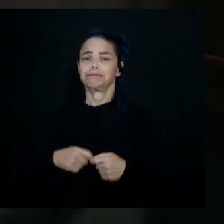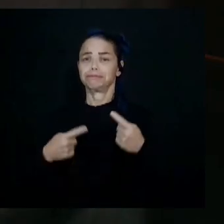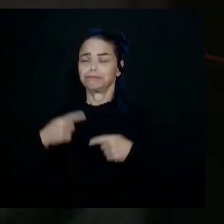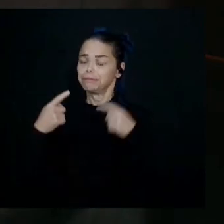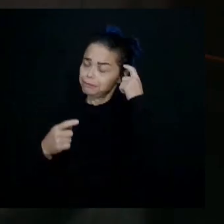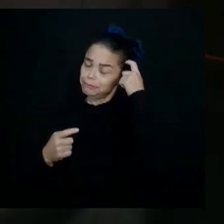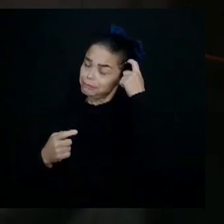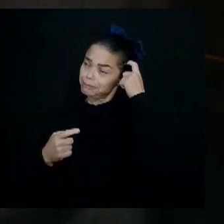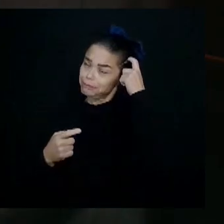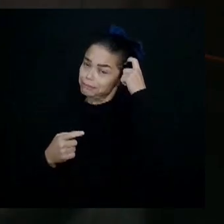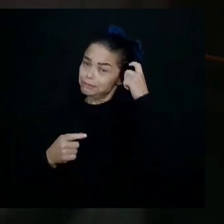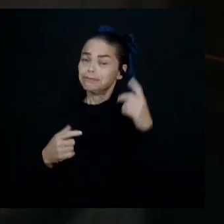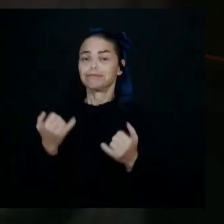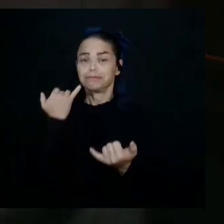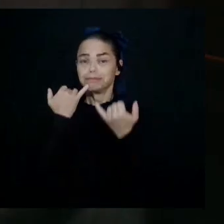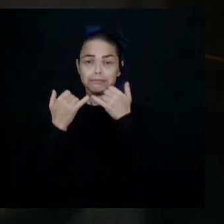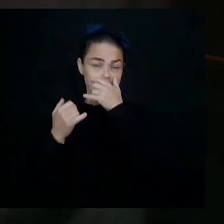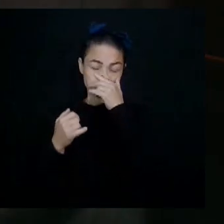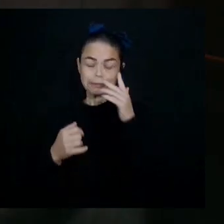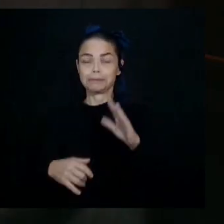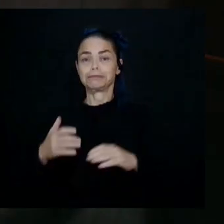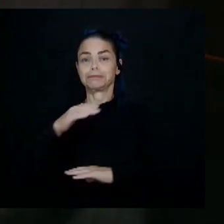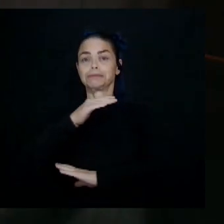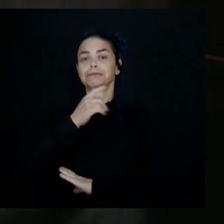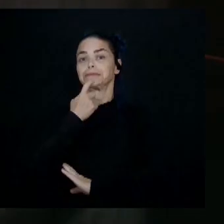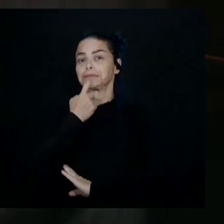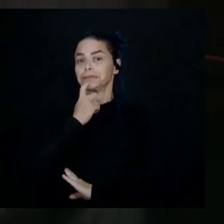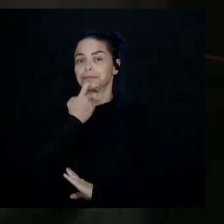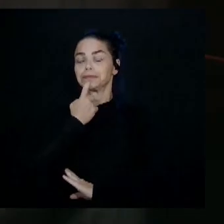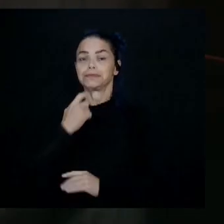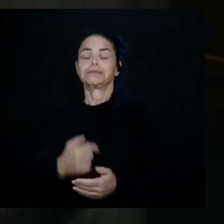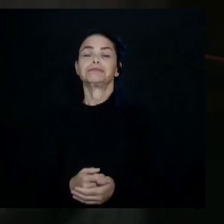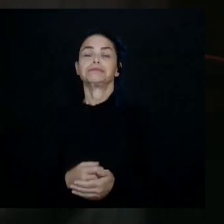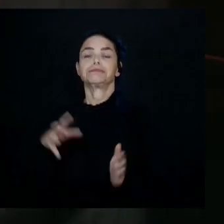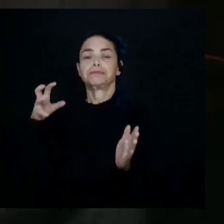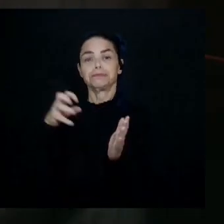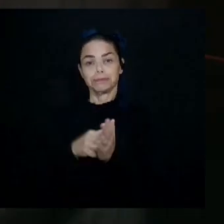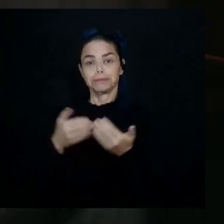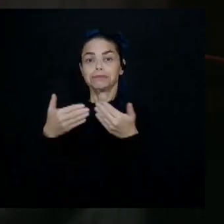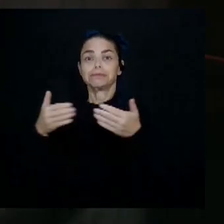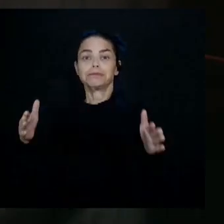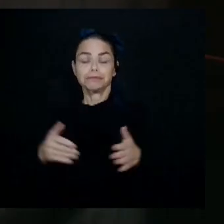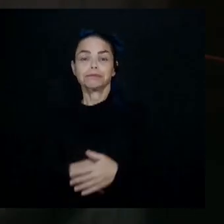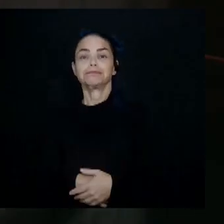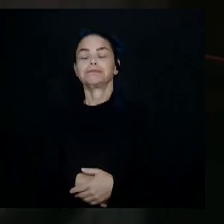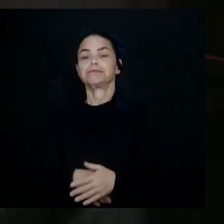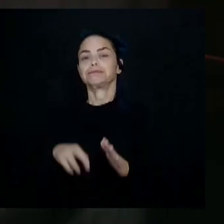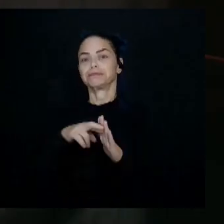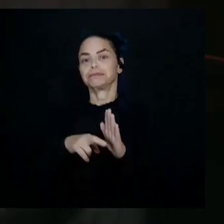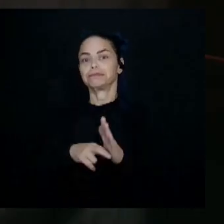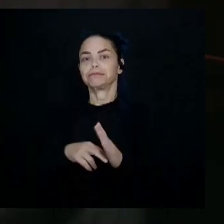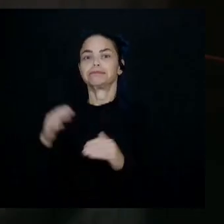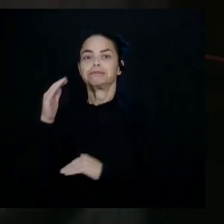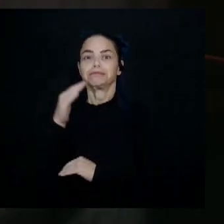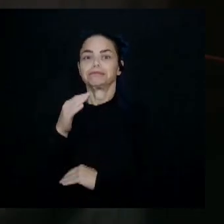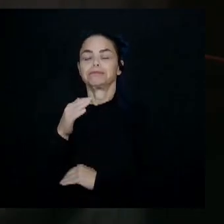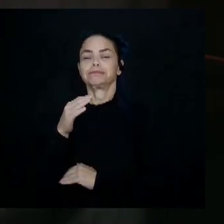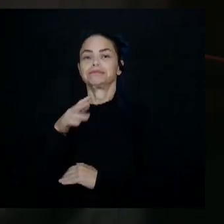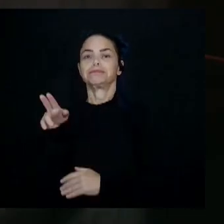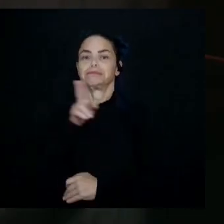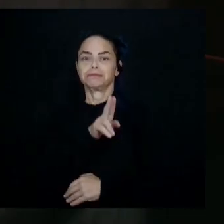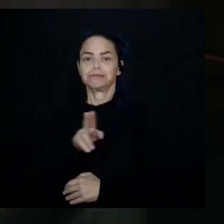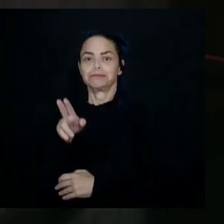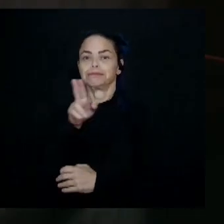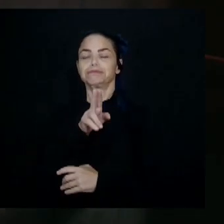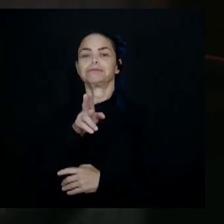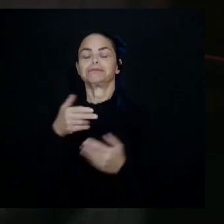informações então. A Câmara Municipal de Campinas está com inscrições abertas para o programa Câmara Universitária, uma iniciativa da